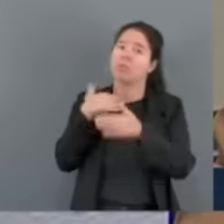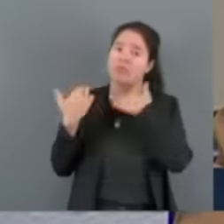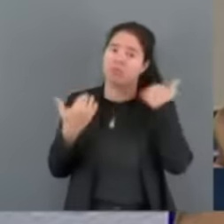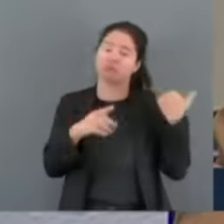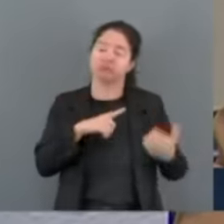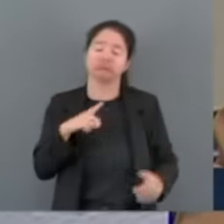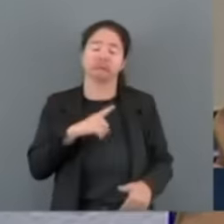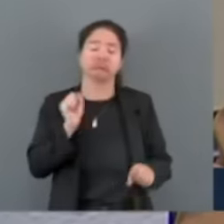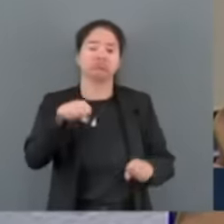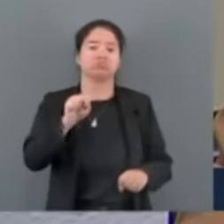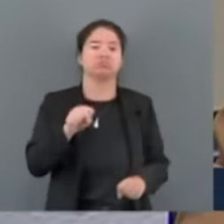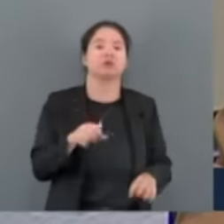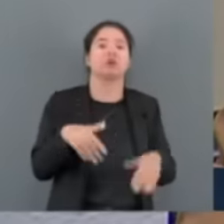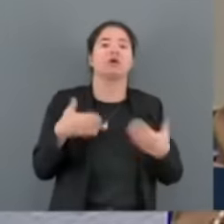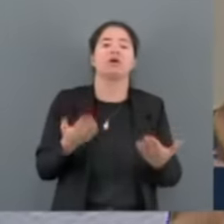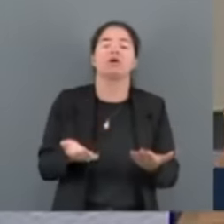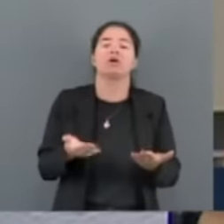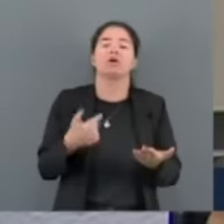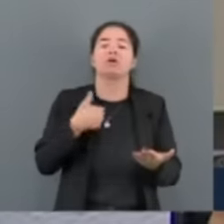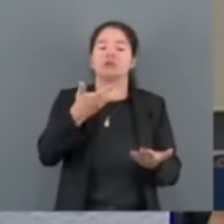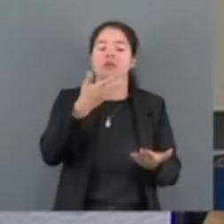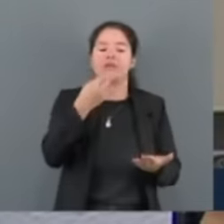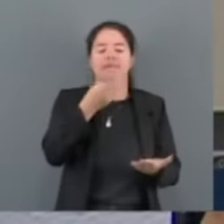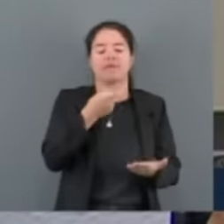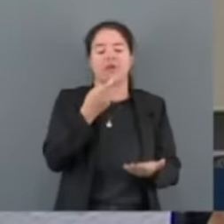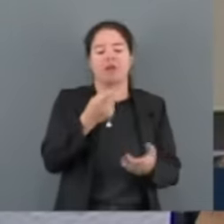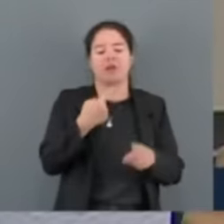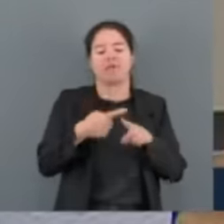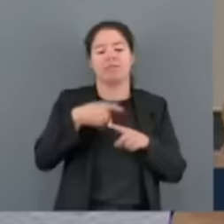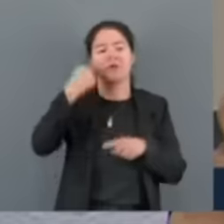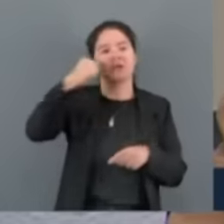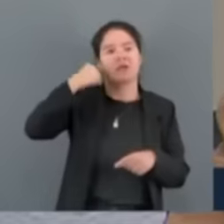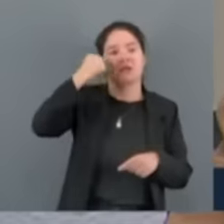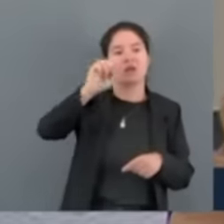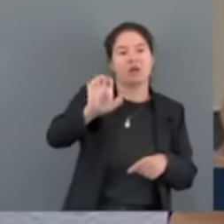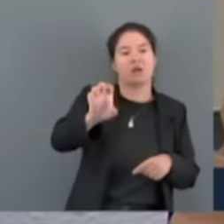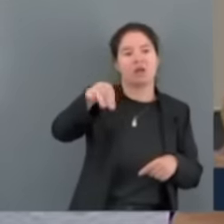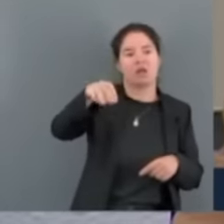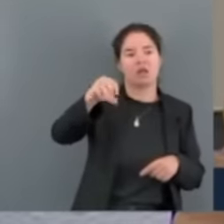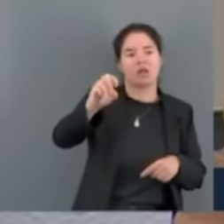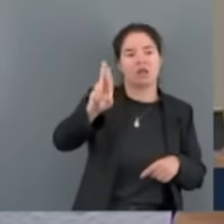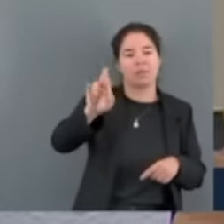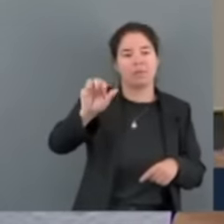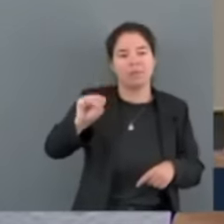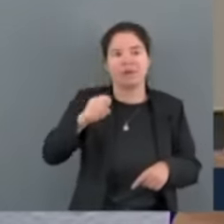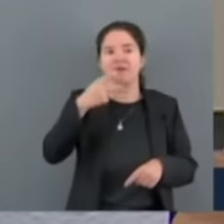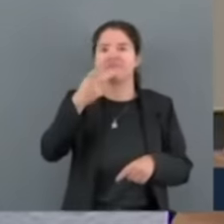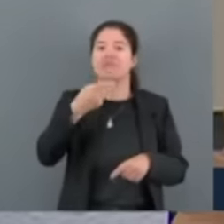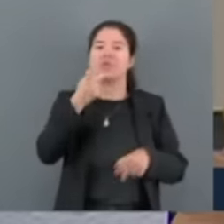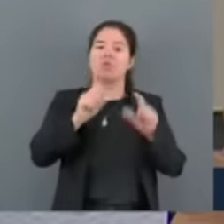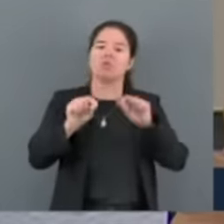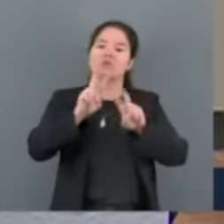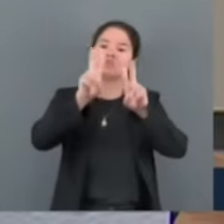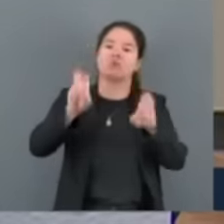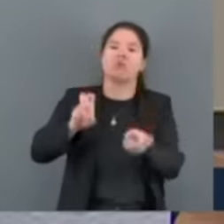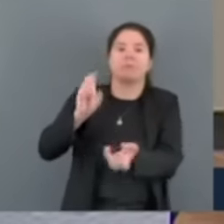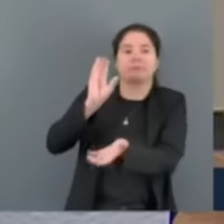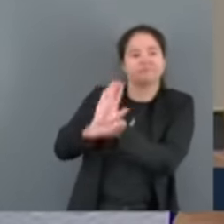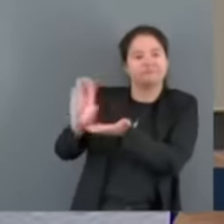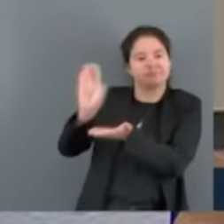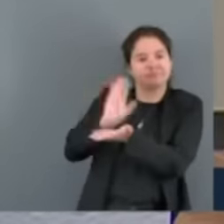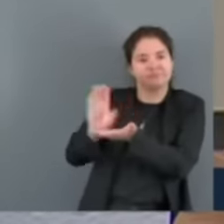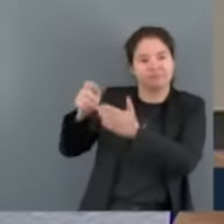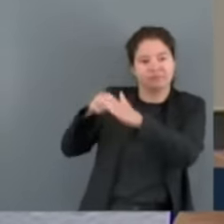aí, bom, eu queria dizer, a senadora também falou da Hemobras, aproveitar para dizer que além do investimento